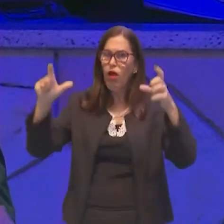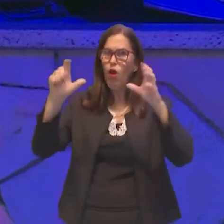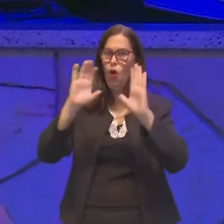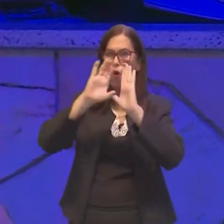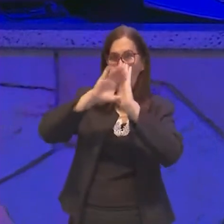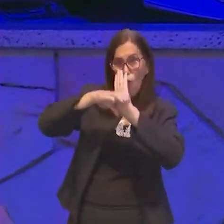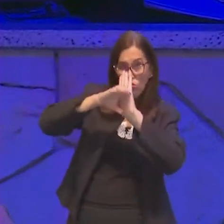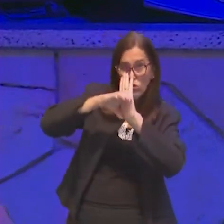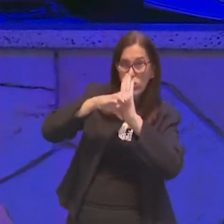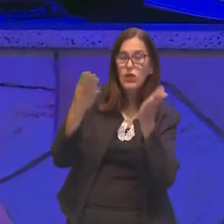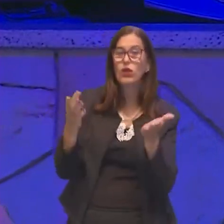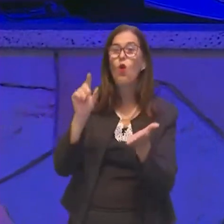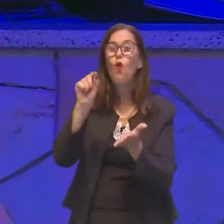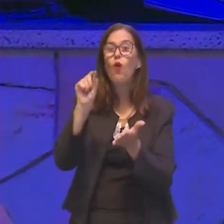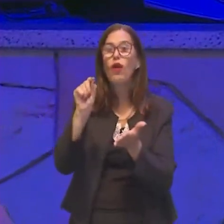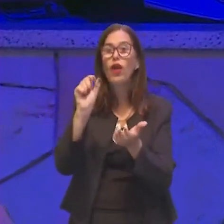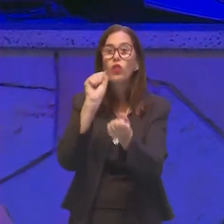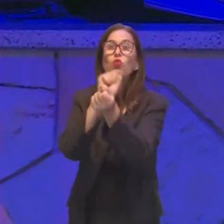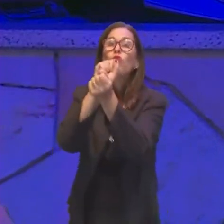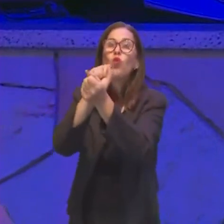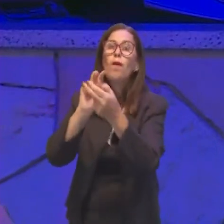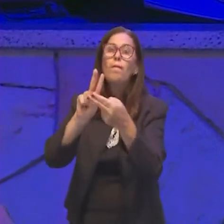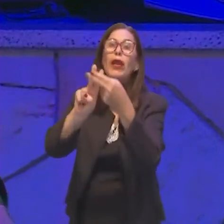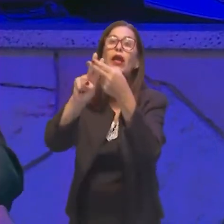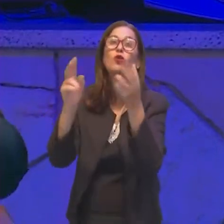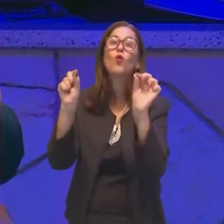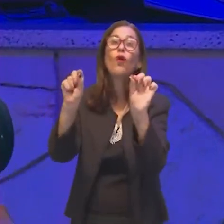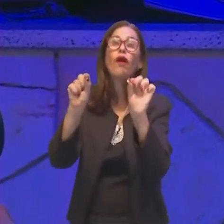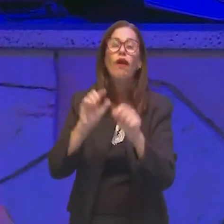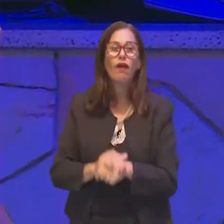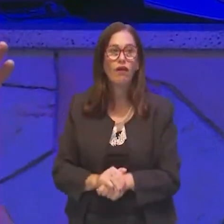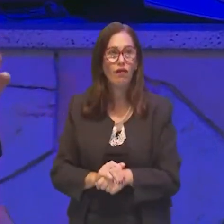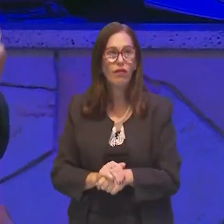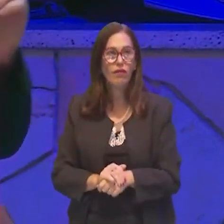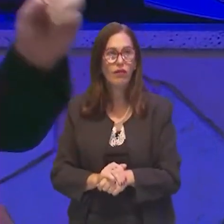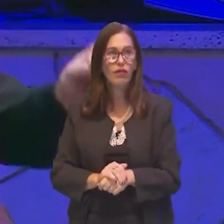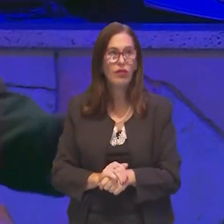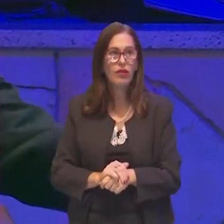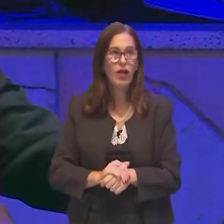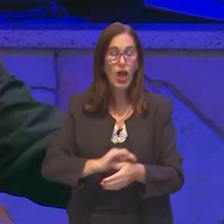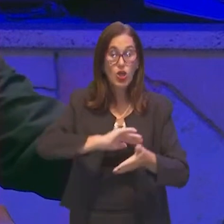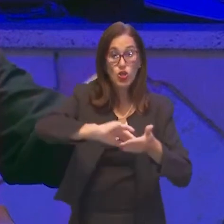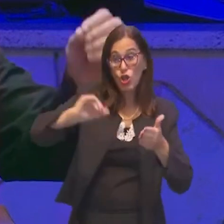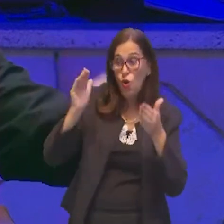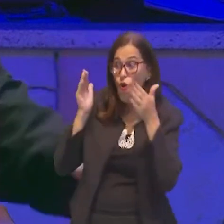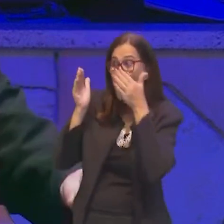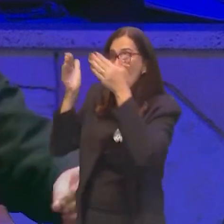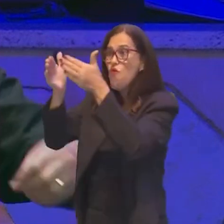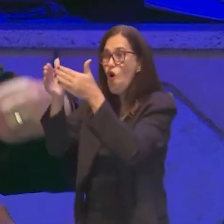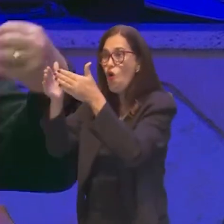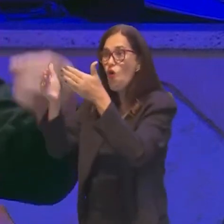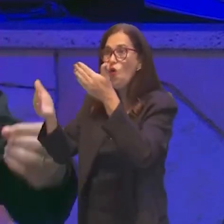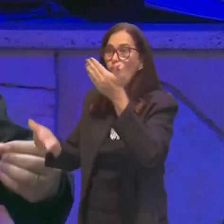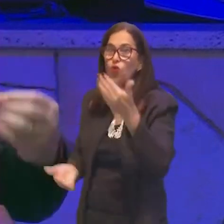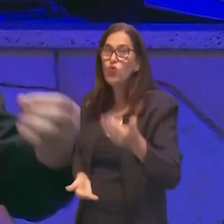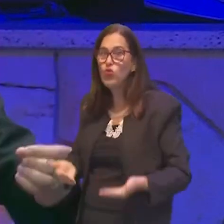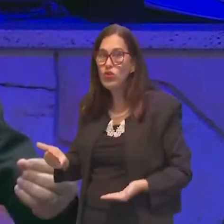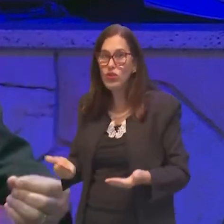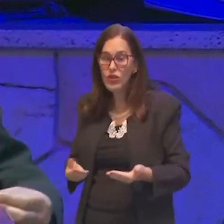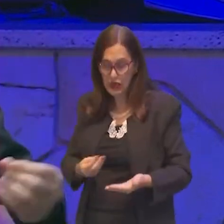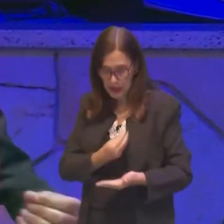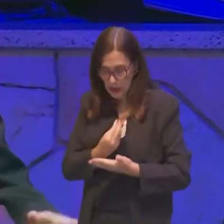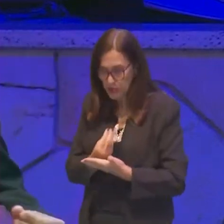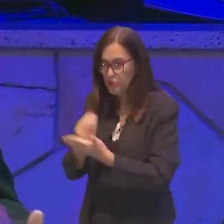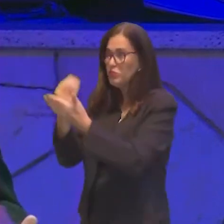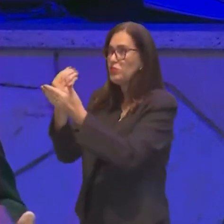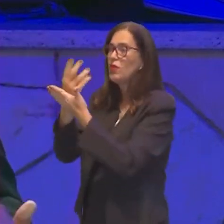conceito, então, o que nos prende? O que nos tira do foco do serviço e da entrega da nossa